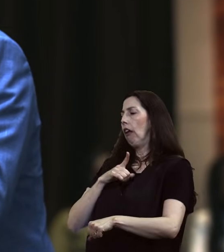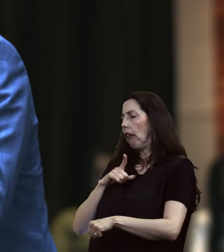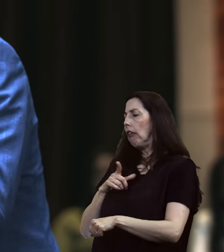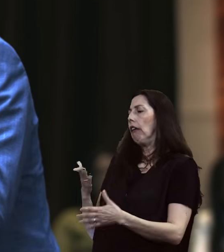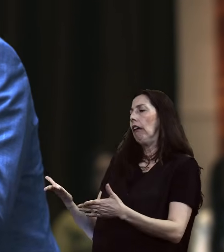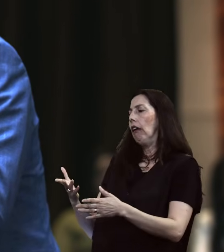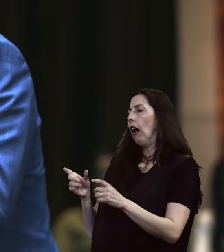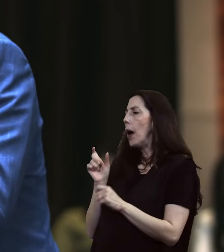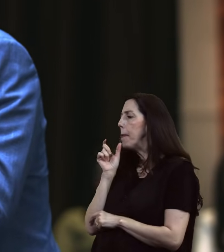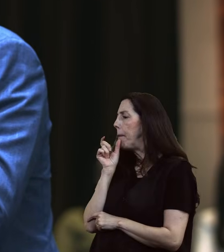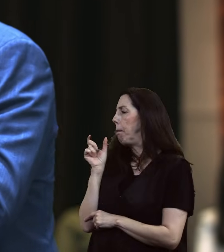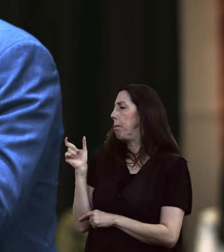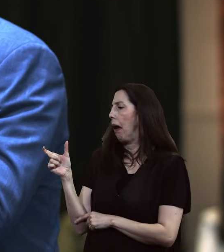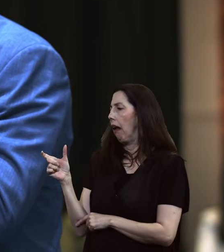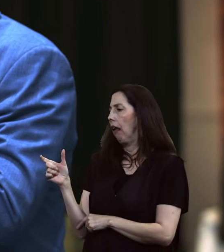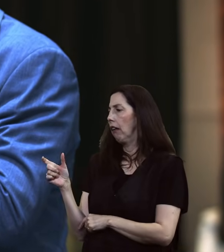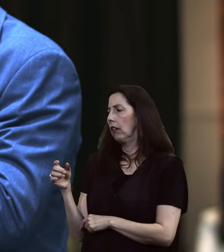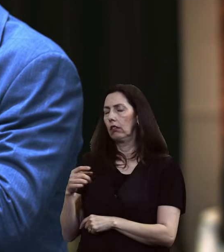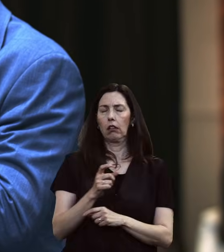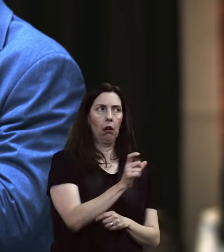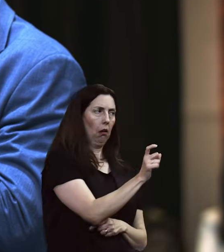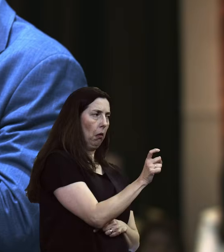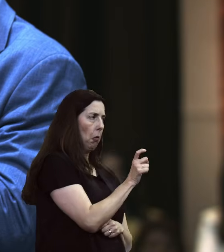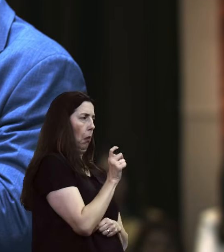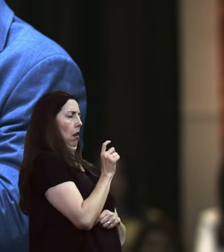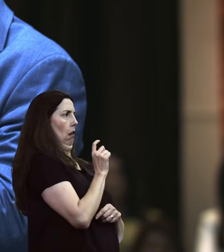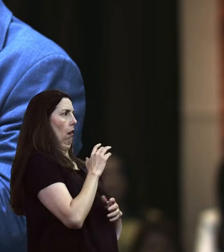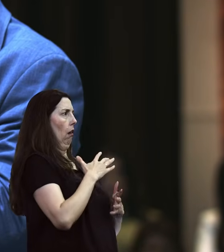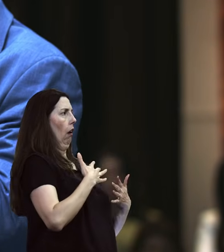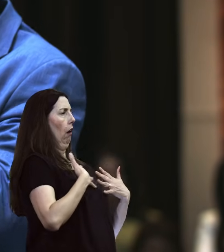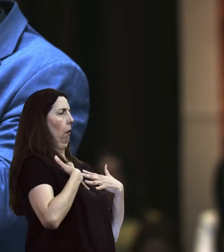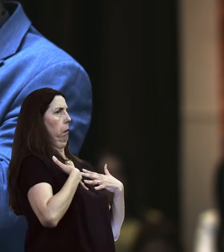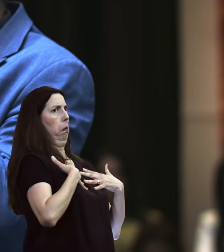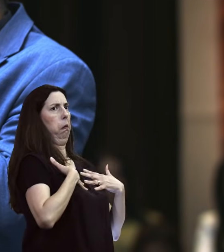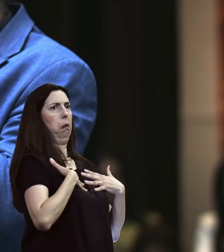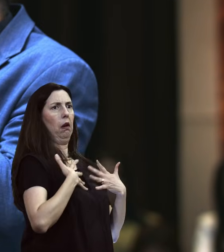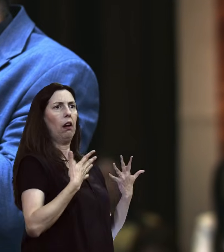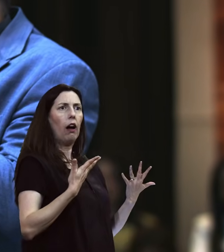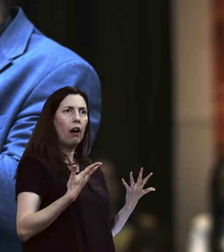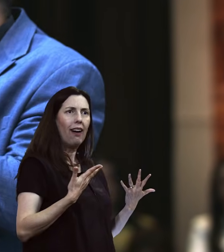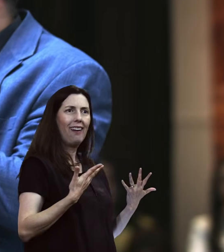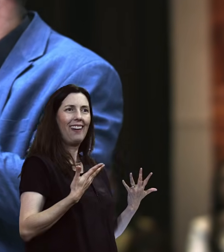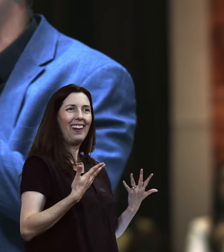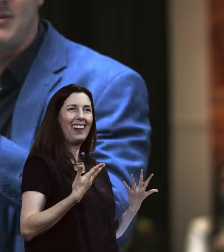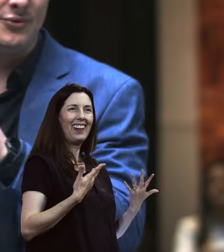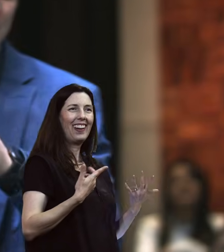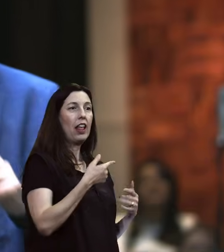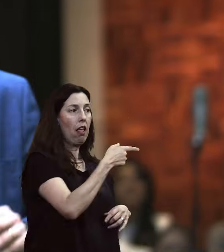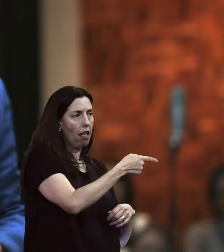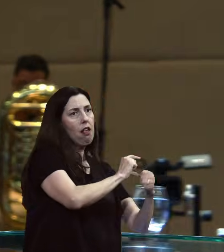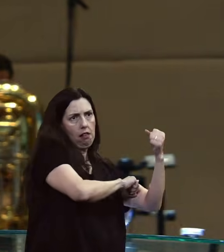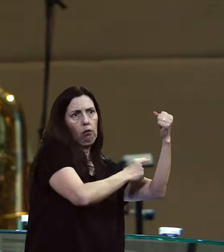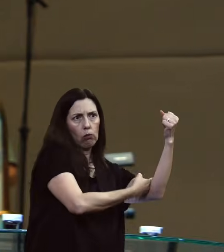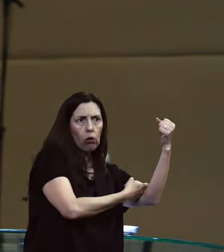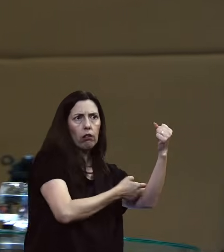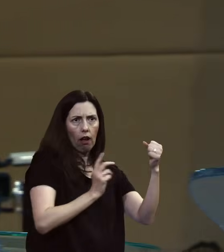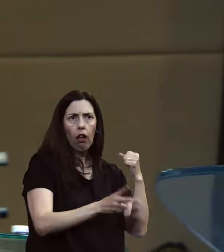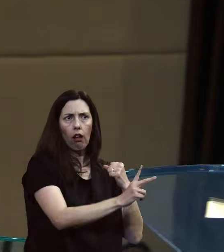quase frustrou os sonhos de Deus na vida daquele menino. Ei, eu não sei que tipo de palavra você